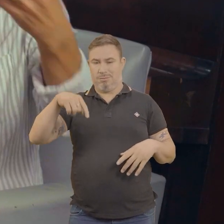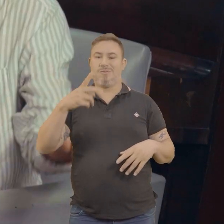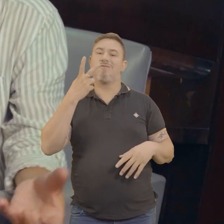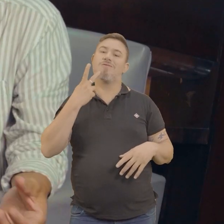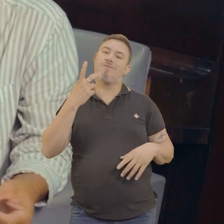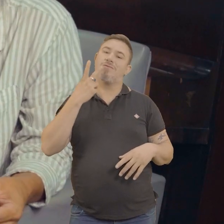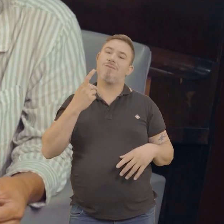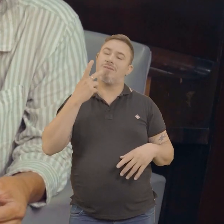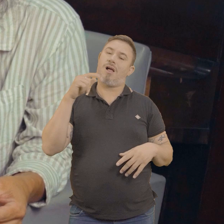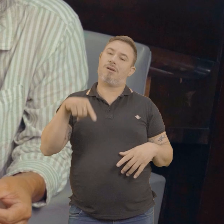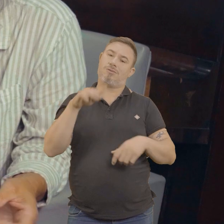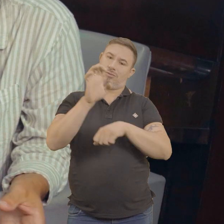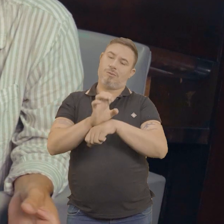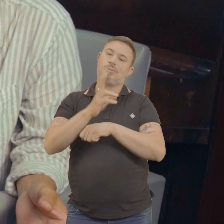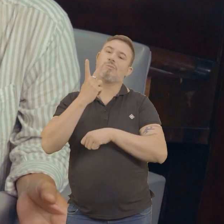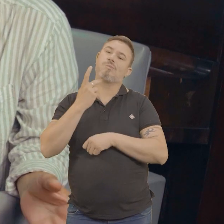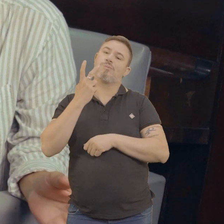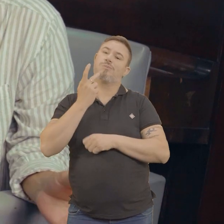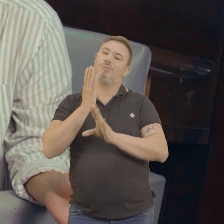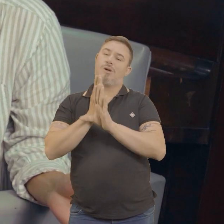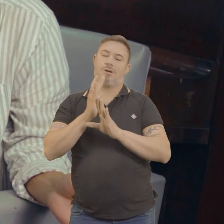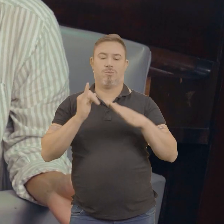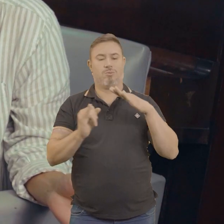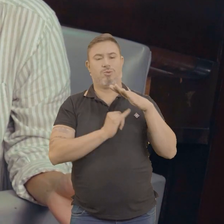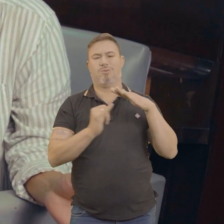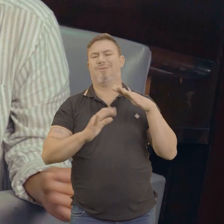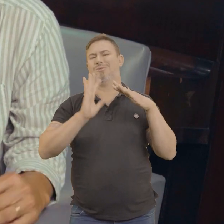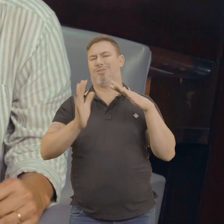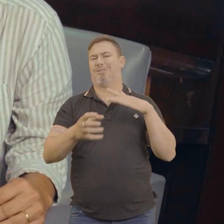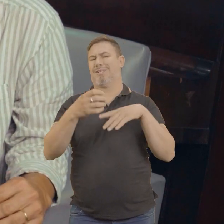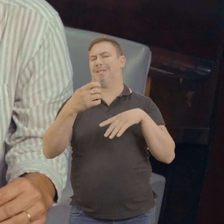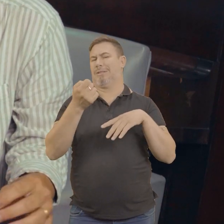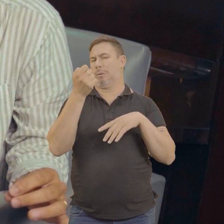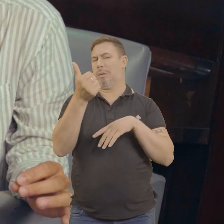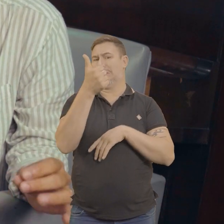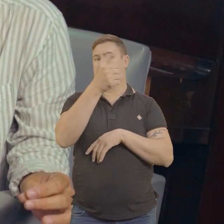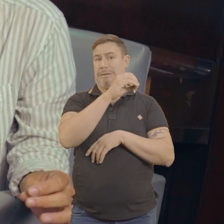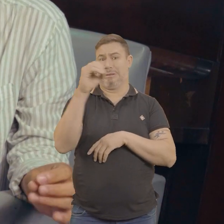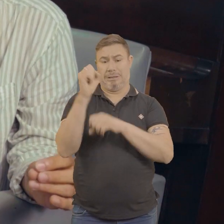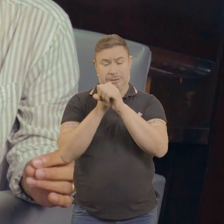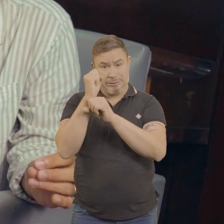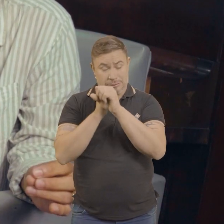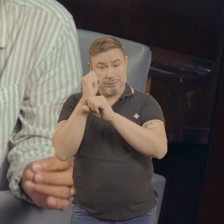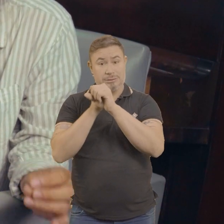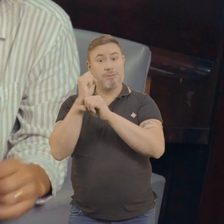Fortaleza, em estado do Ceará, porque é uma instituição que já está quase centenária,